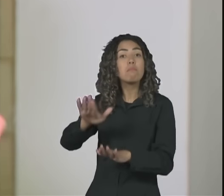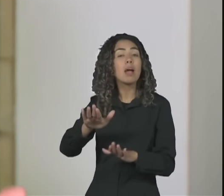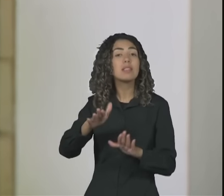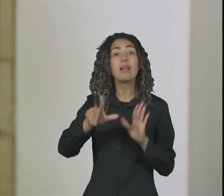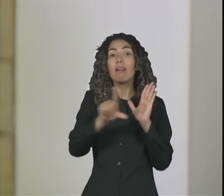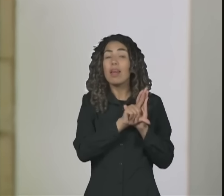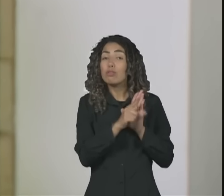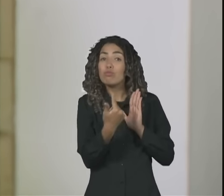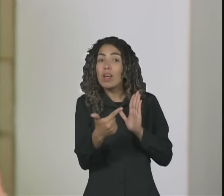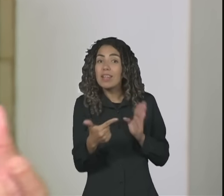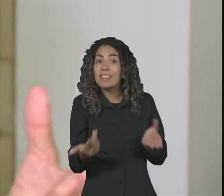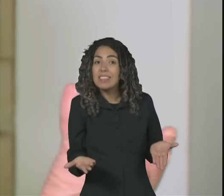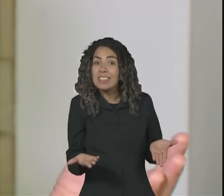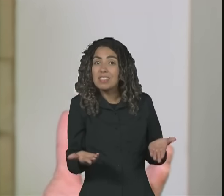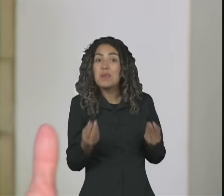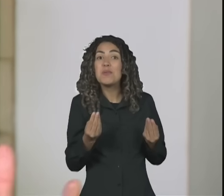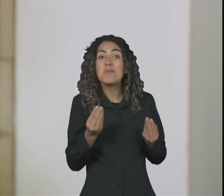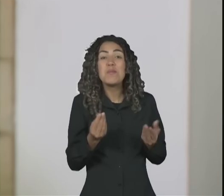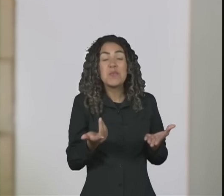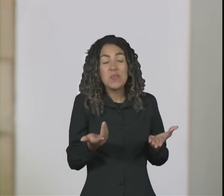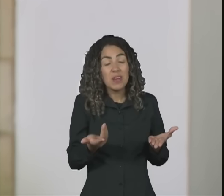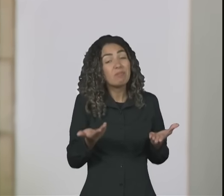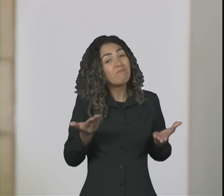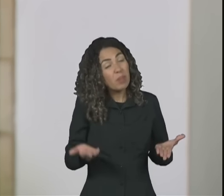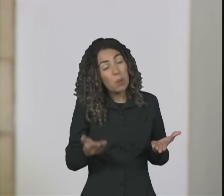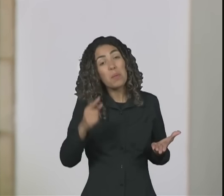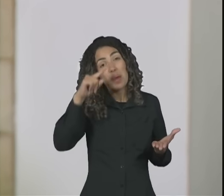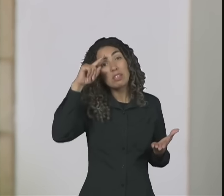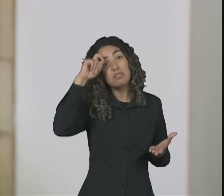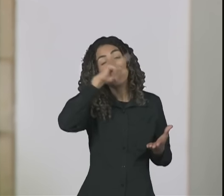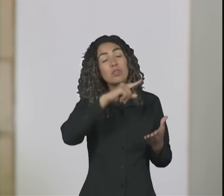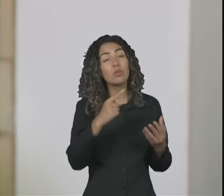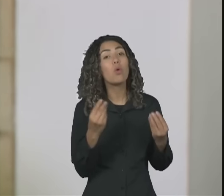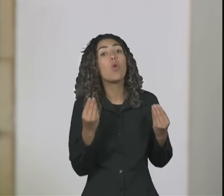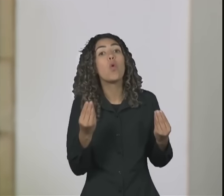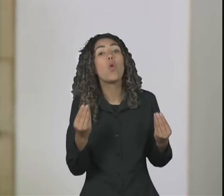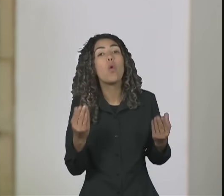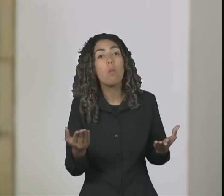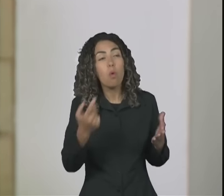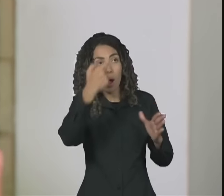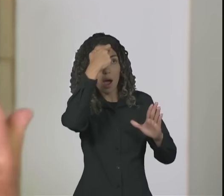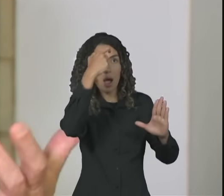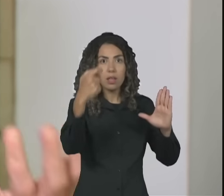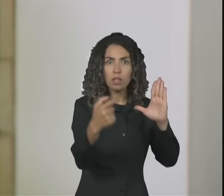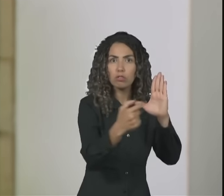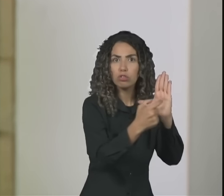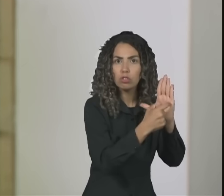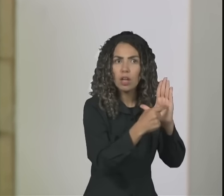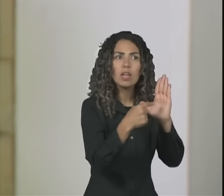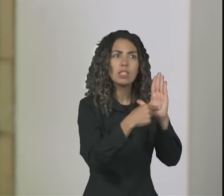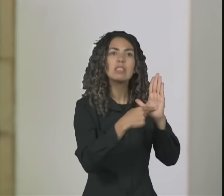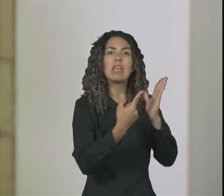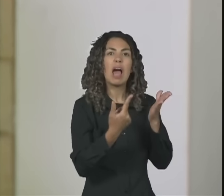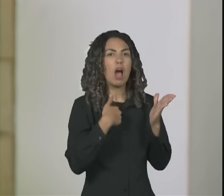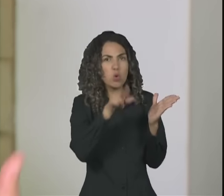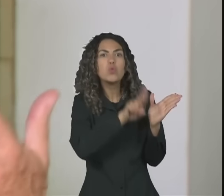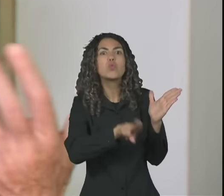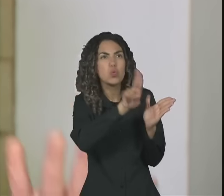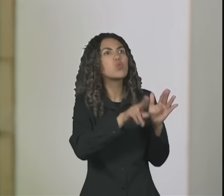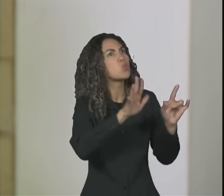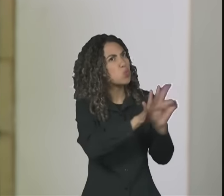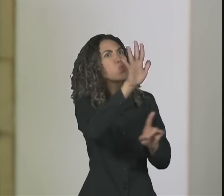para pensar a utilização de água na inteligência artificial sem que a gente coloque a questão ética fundamental, que